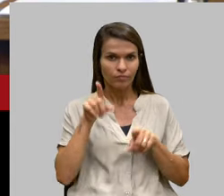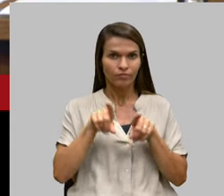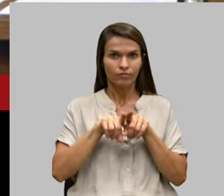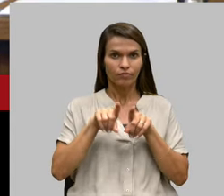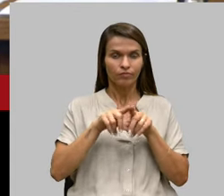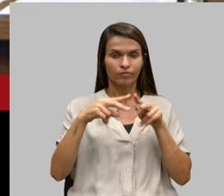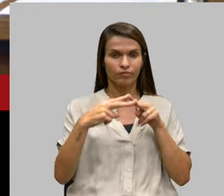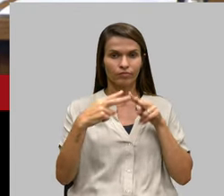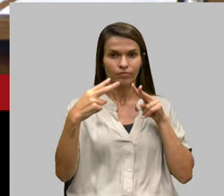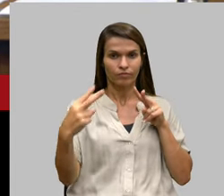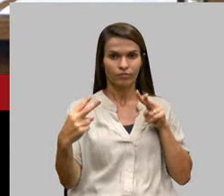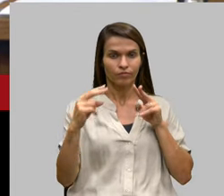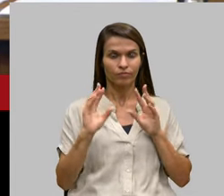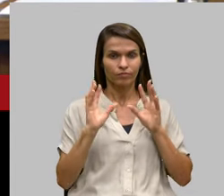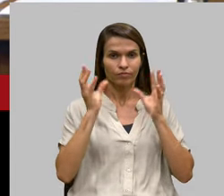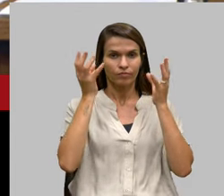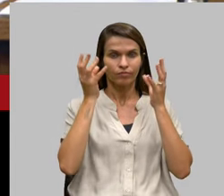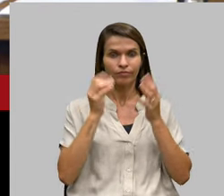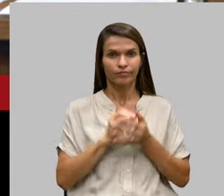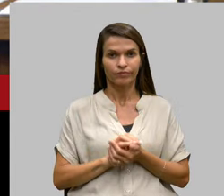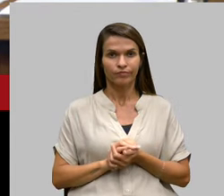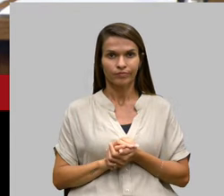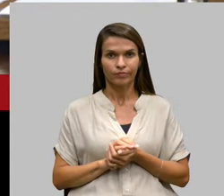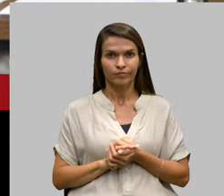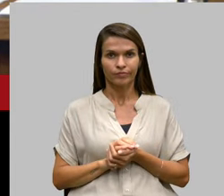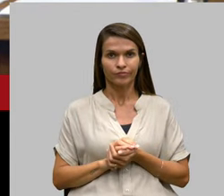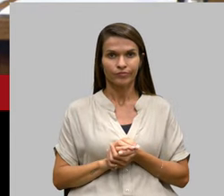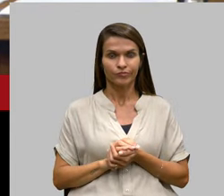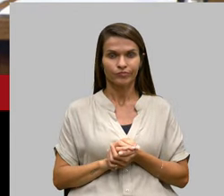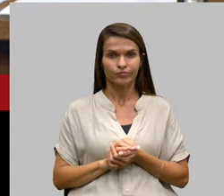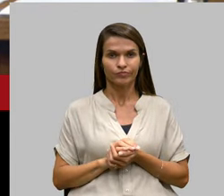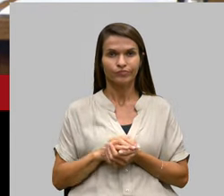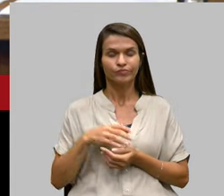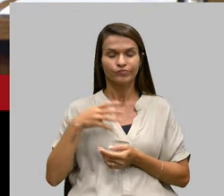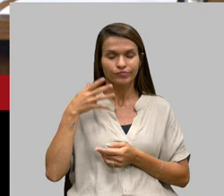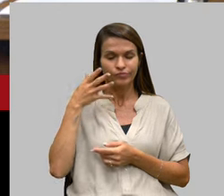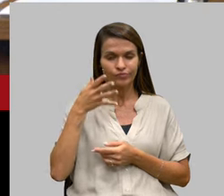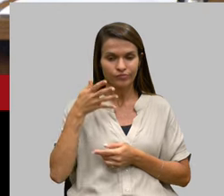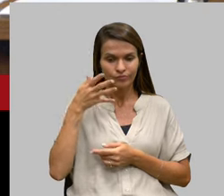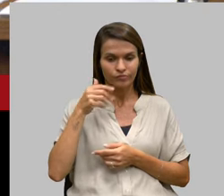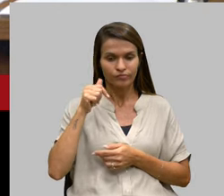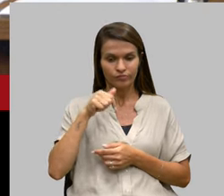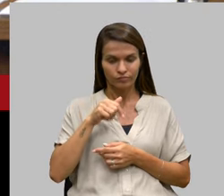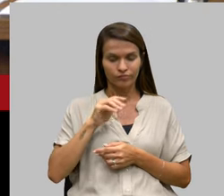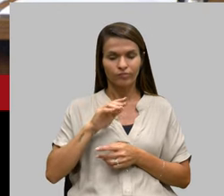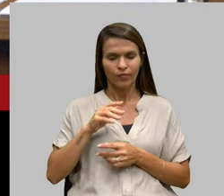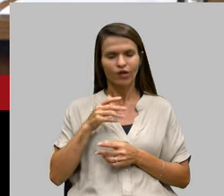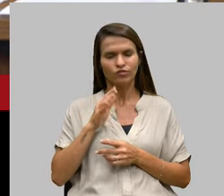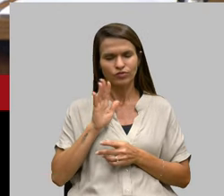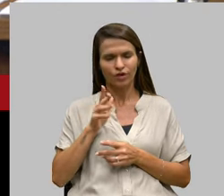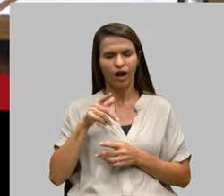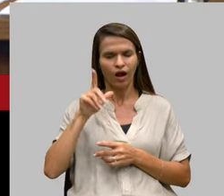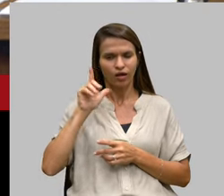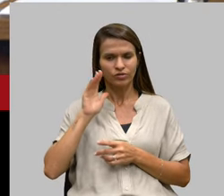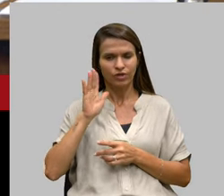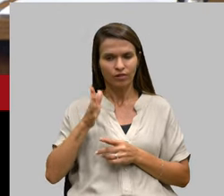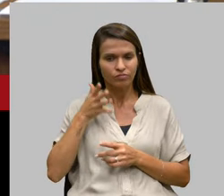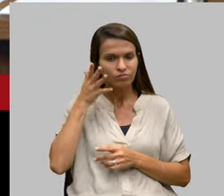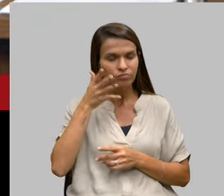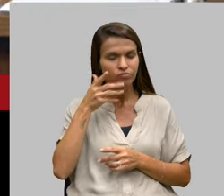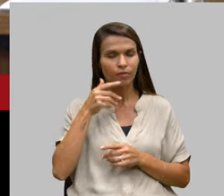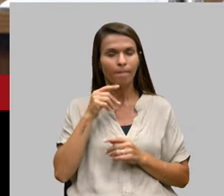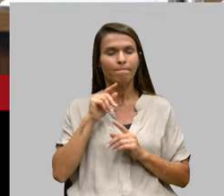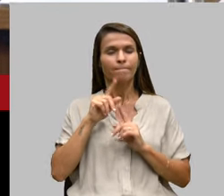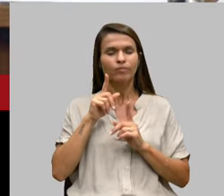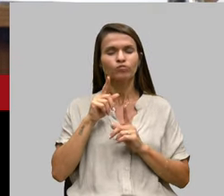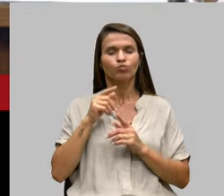remotamente evento que eu vou dizer aqui eu já disse em outras falas Mas comecei a dizer ainda há pouco tempo